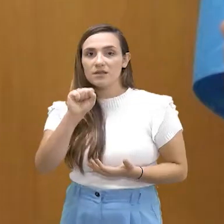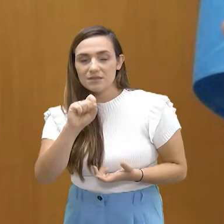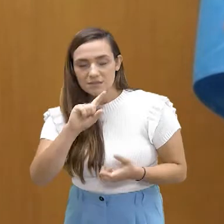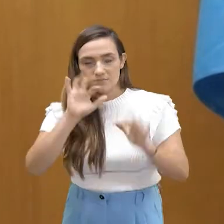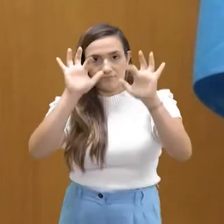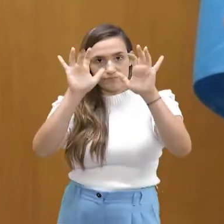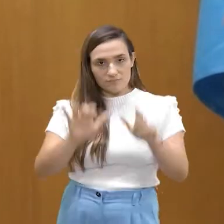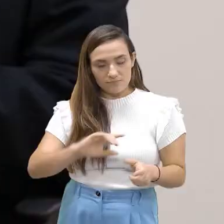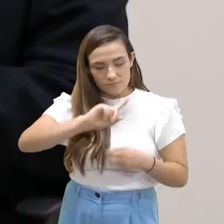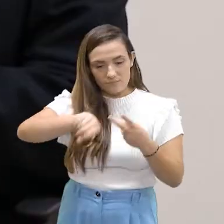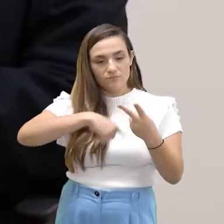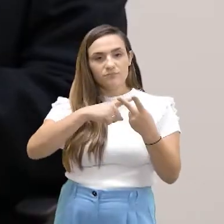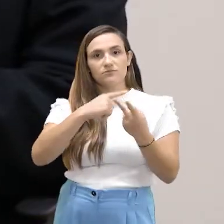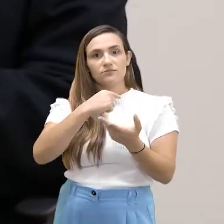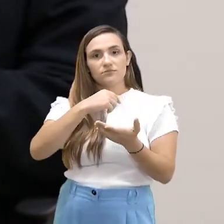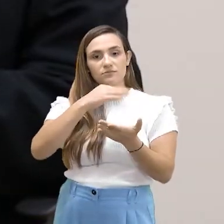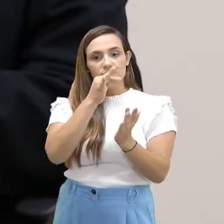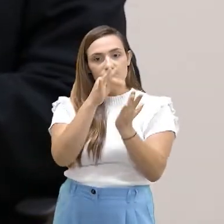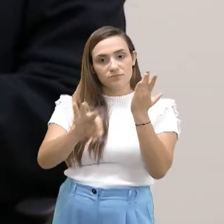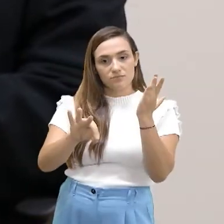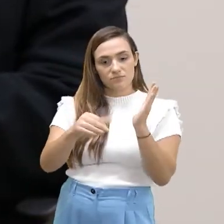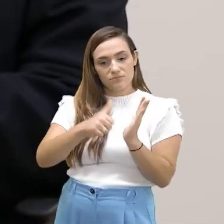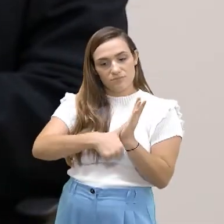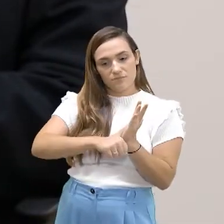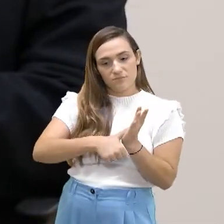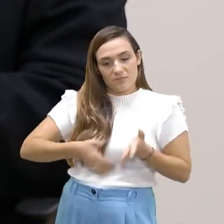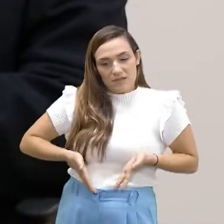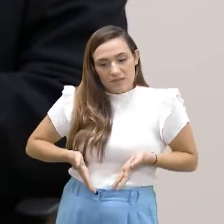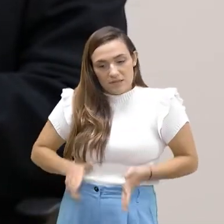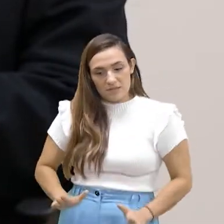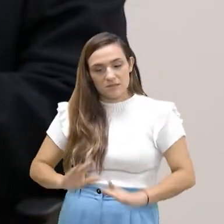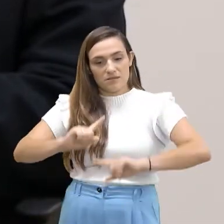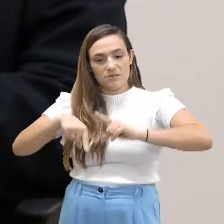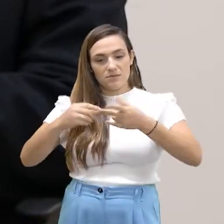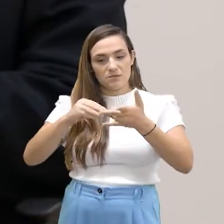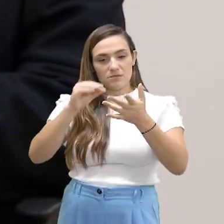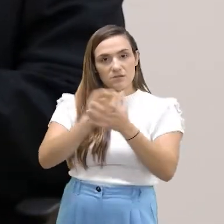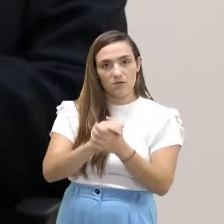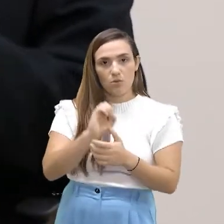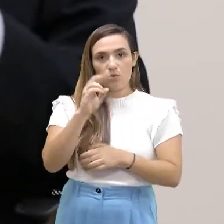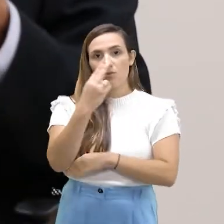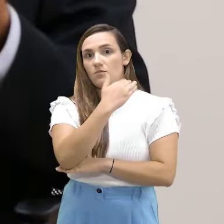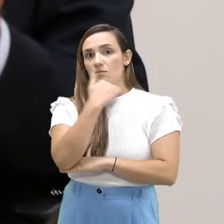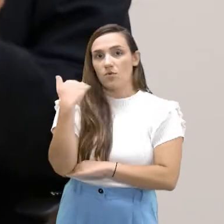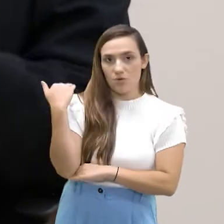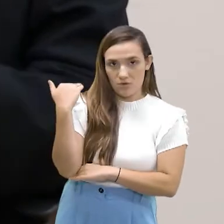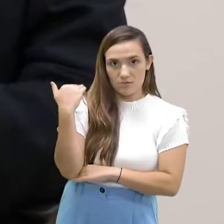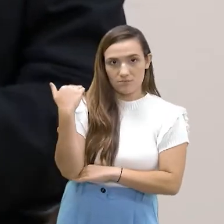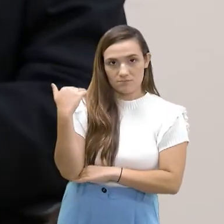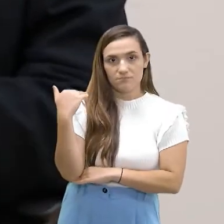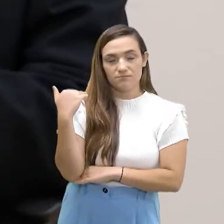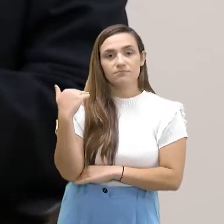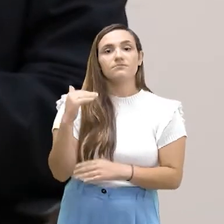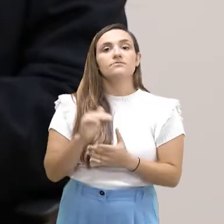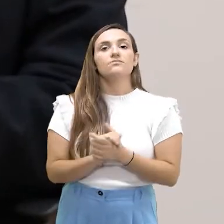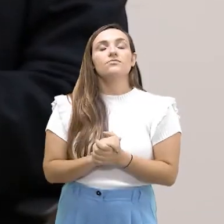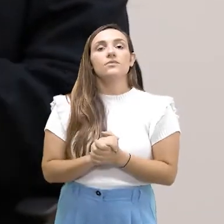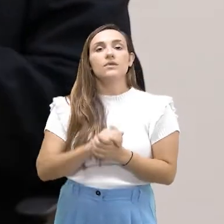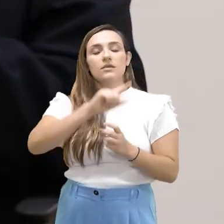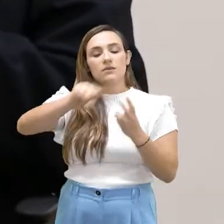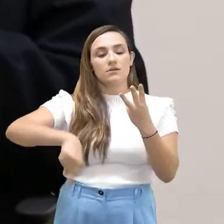escritura, serviço de registro civil para lavratura de nascimento, casamento, óbito, registro da